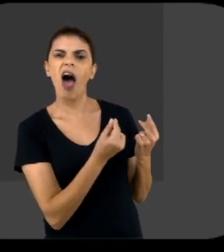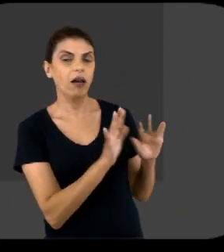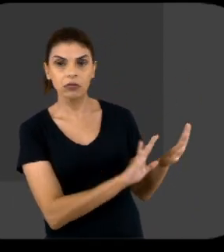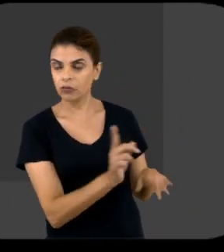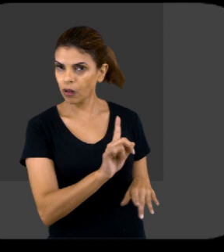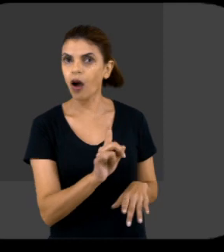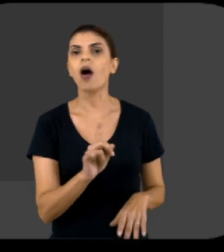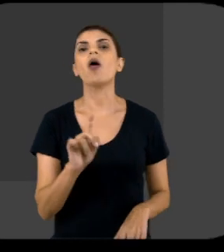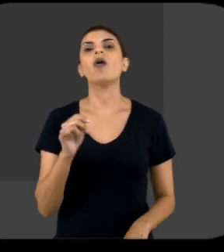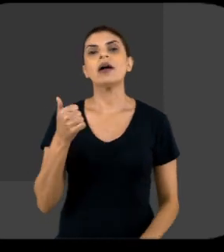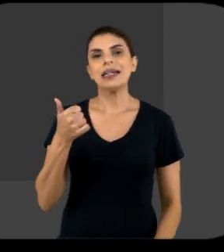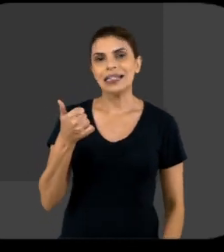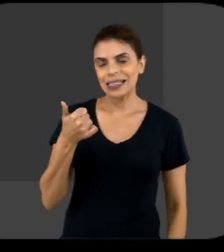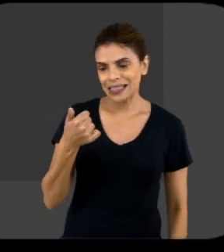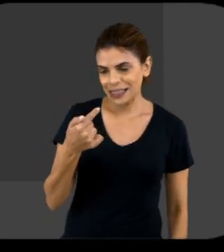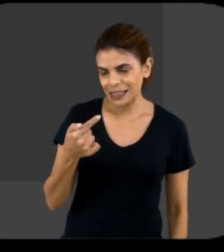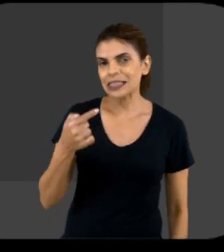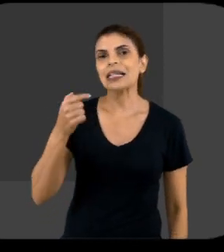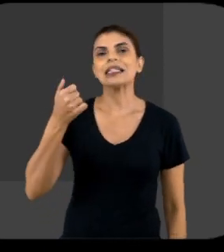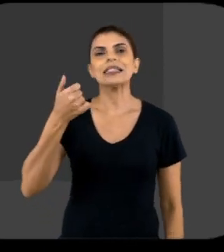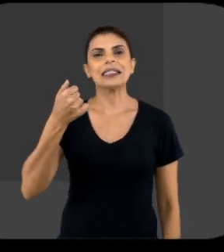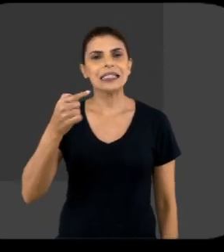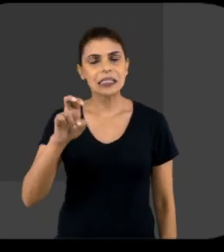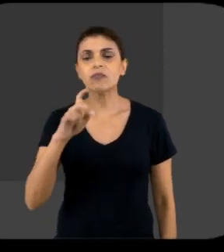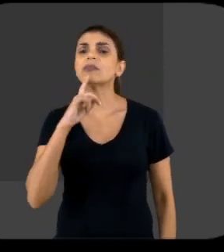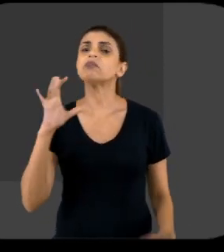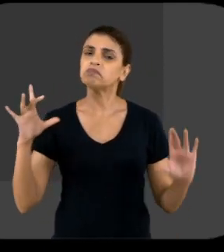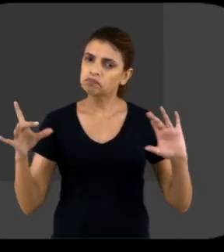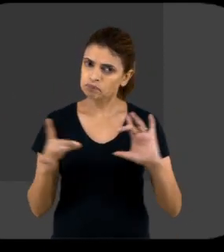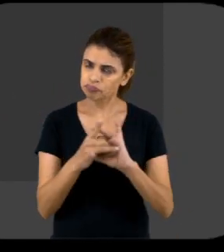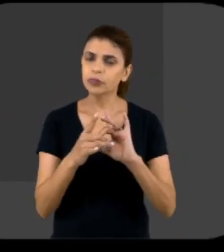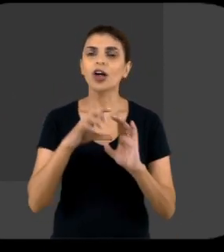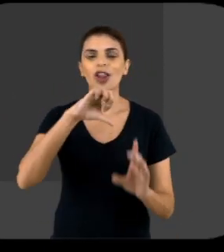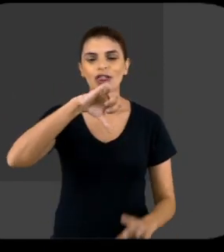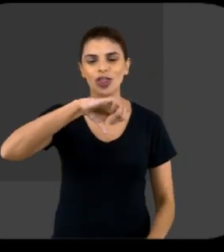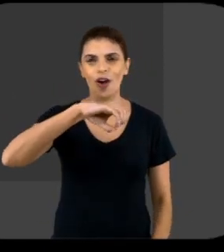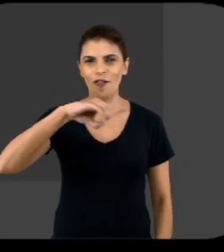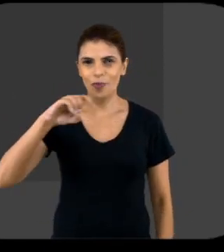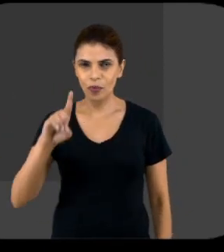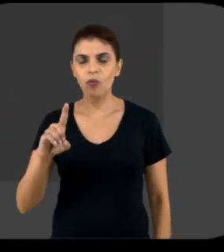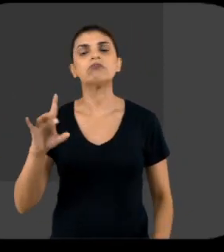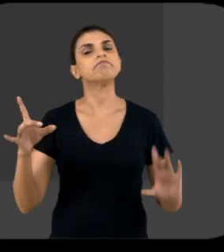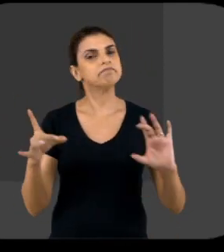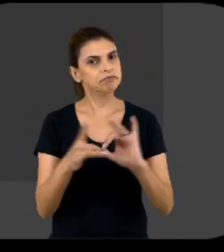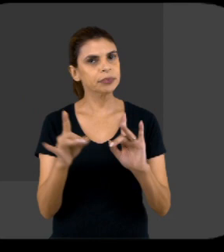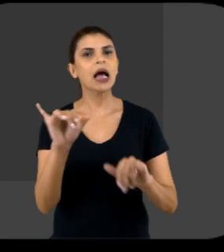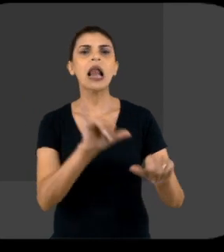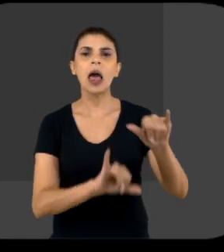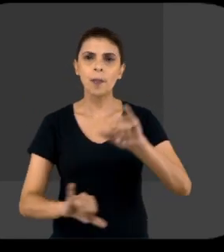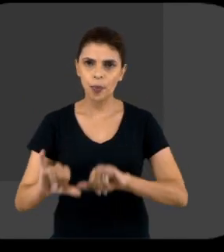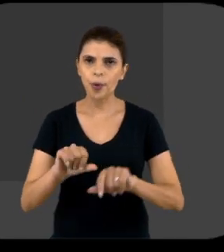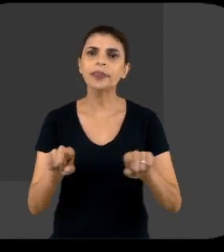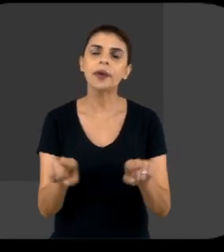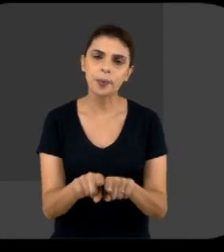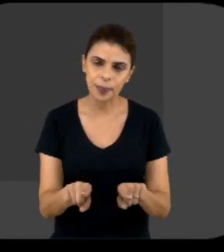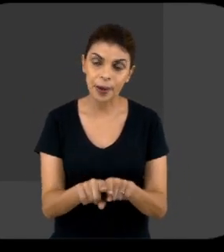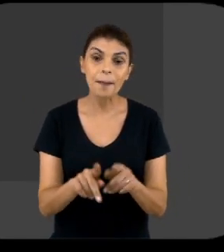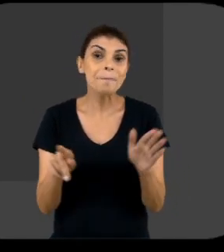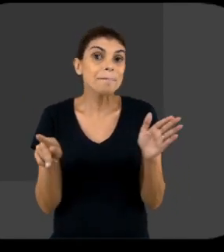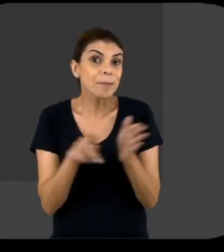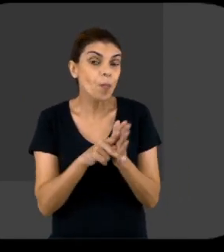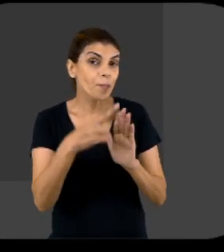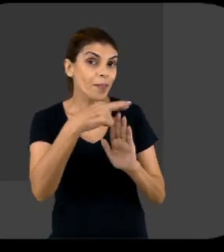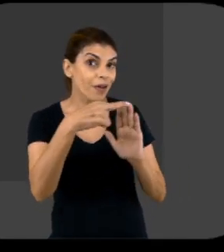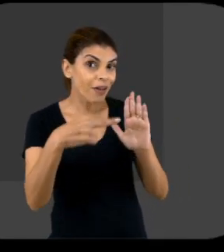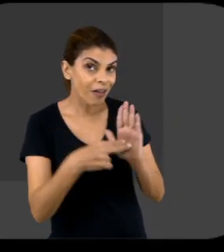ISO 9001 e a 17025, não são aplicáveis ao laboratório. Sim, elas são aplicáveis ao laboratório, sim. Mas